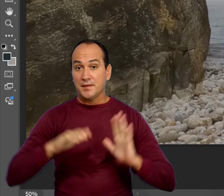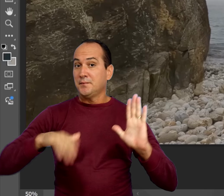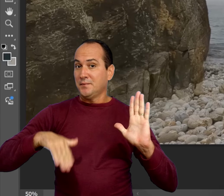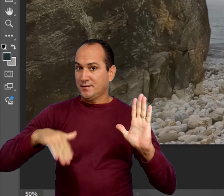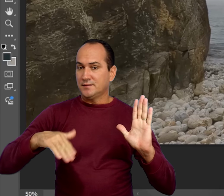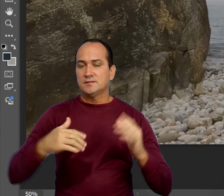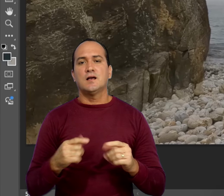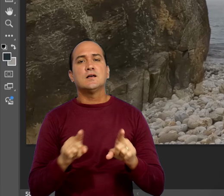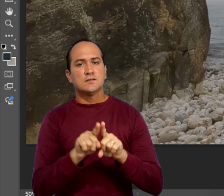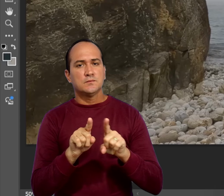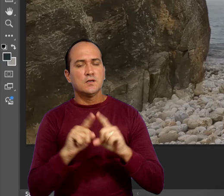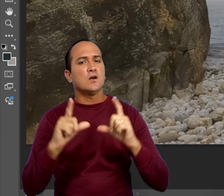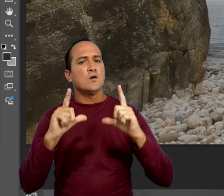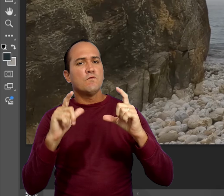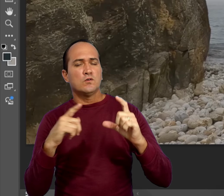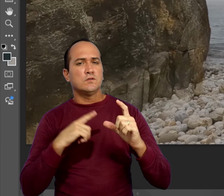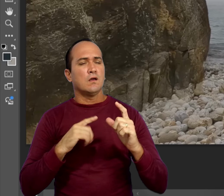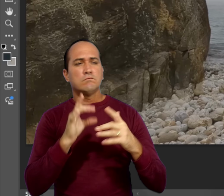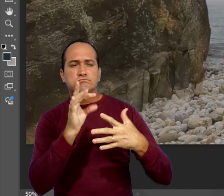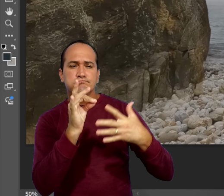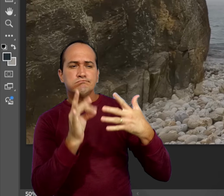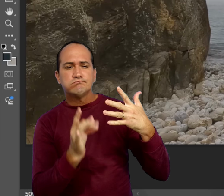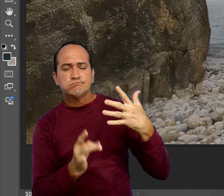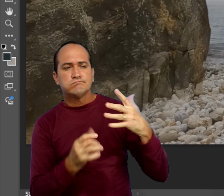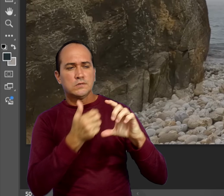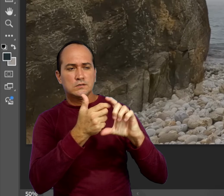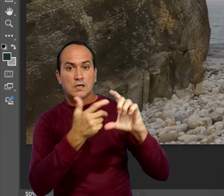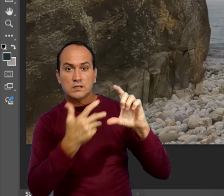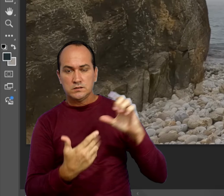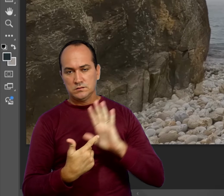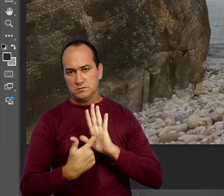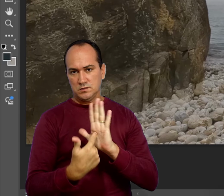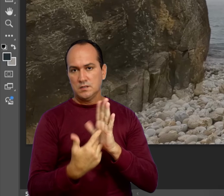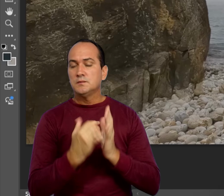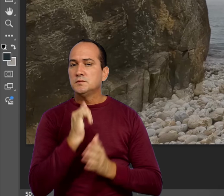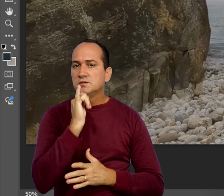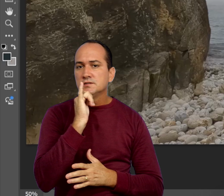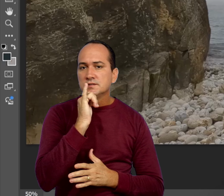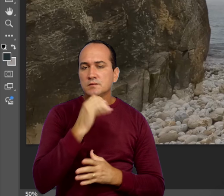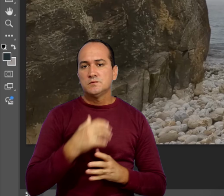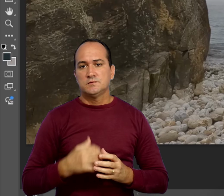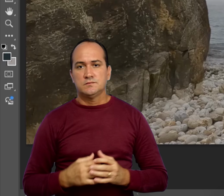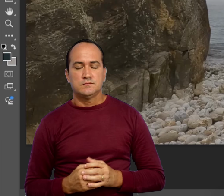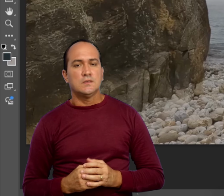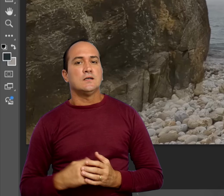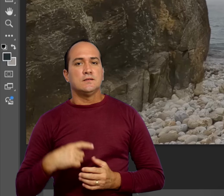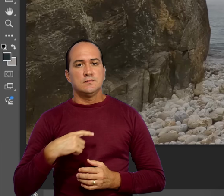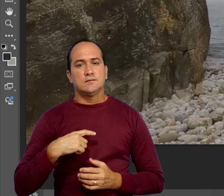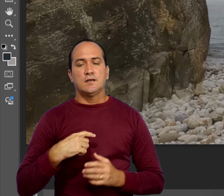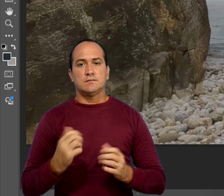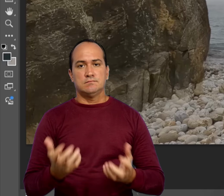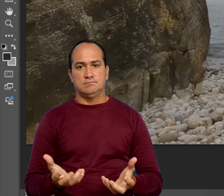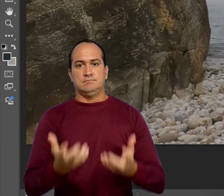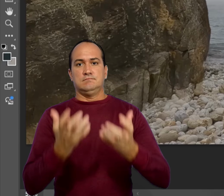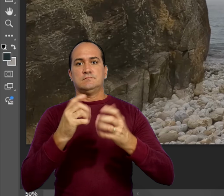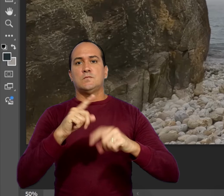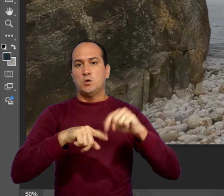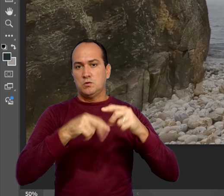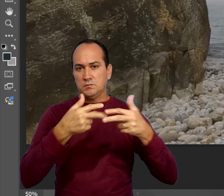a foto da praia, e essa foto ela tem algumas particularidades que eu quero mostrar aqui para vocês. Por exemplo, eu tenho